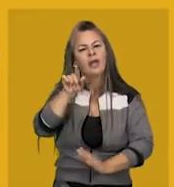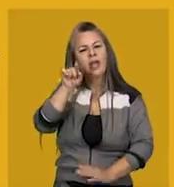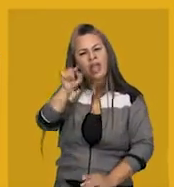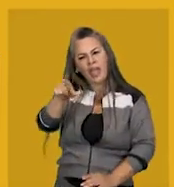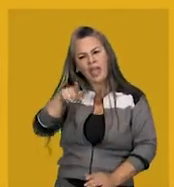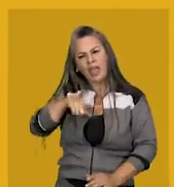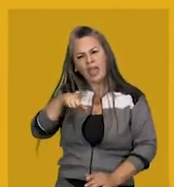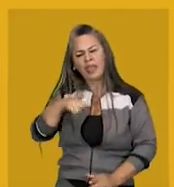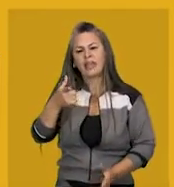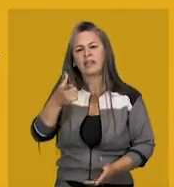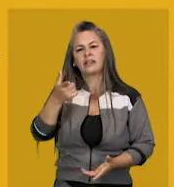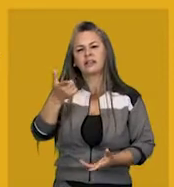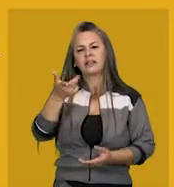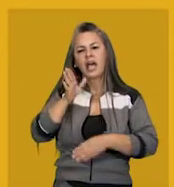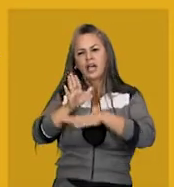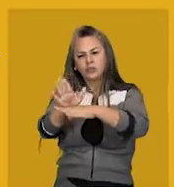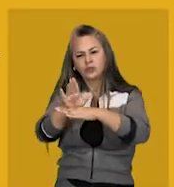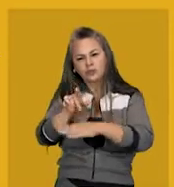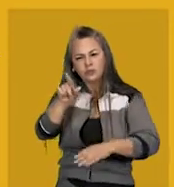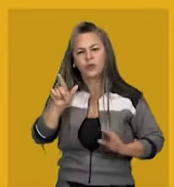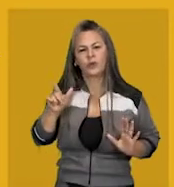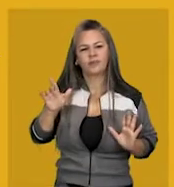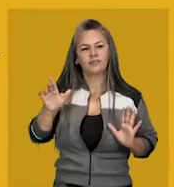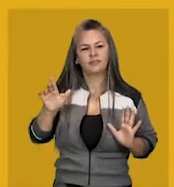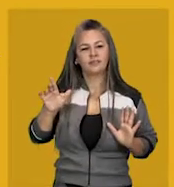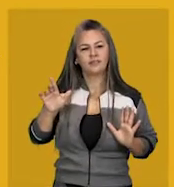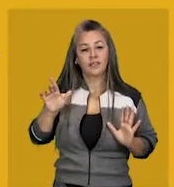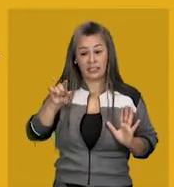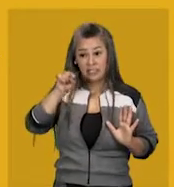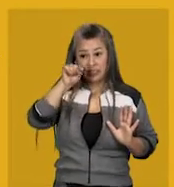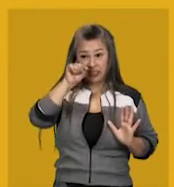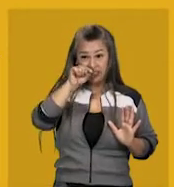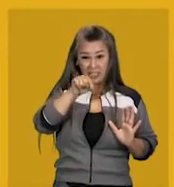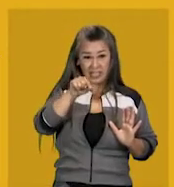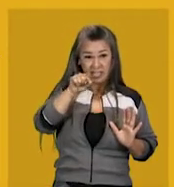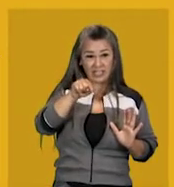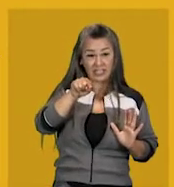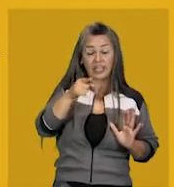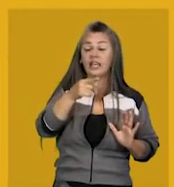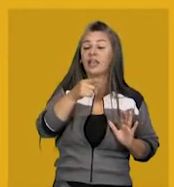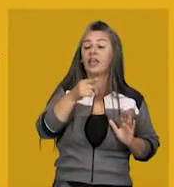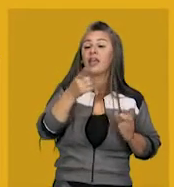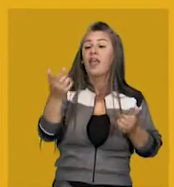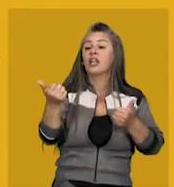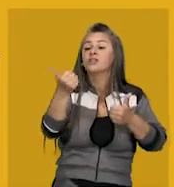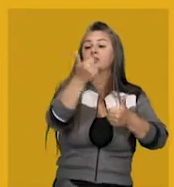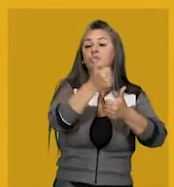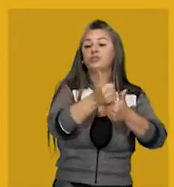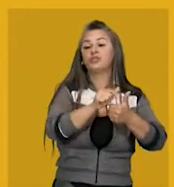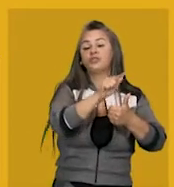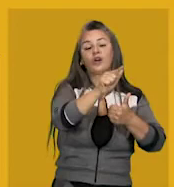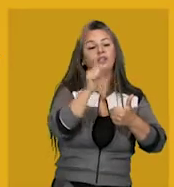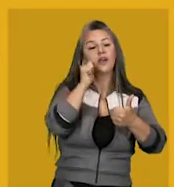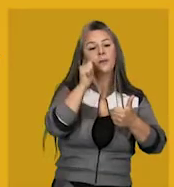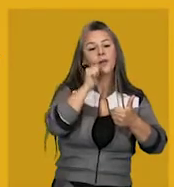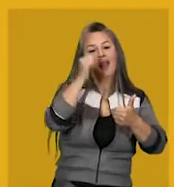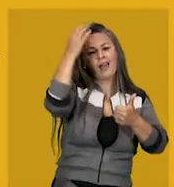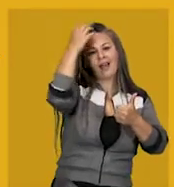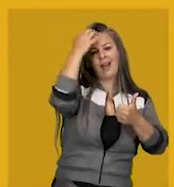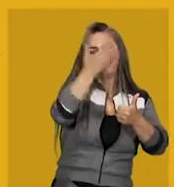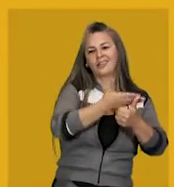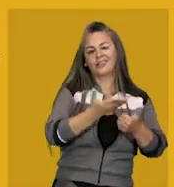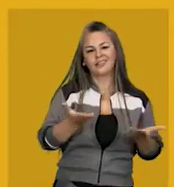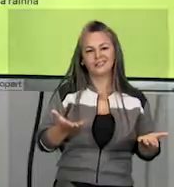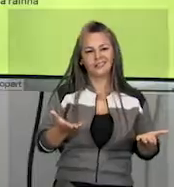tempestades da existência. E aqui teu leito foi ocupado por outra mais ditosa, tem outra rainha. Aí, ó, olha